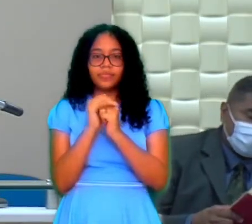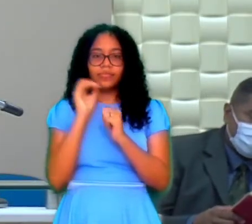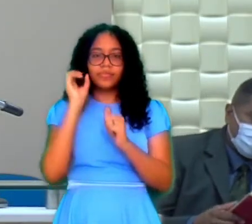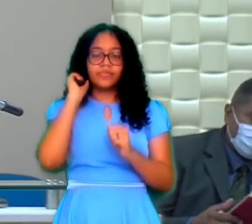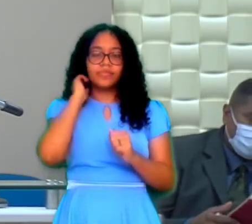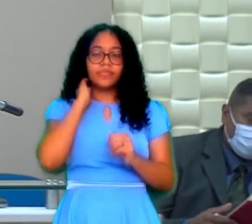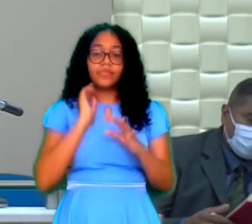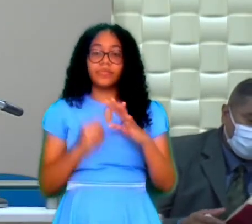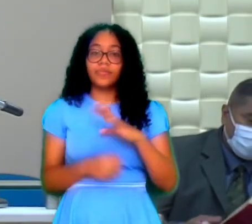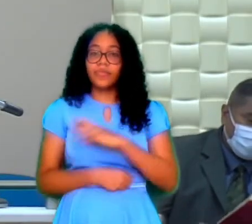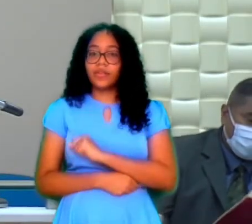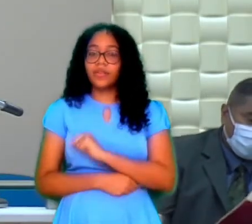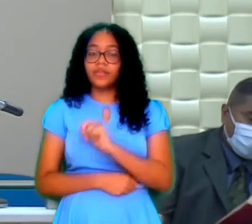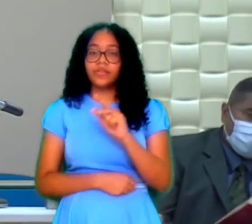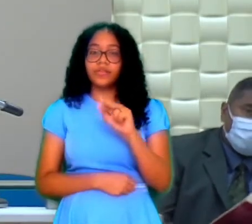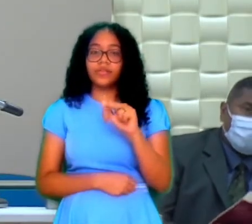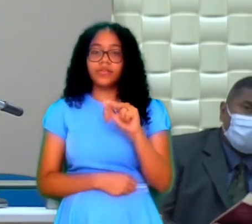Queridos irmãos,